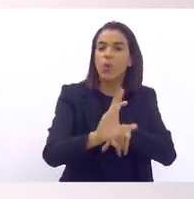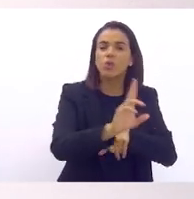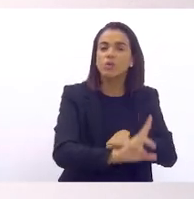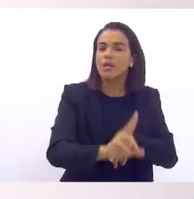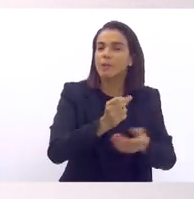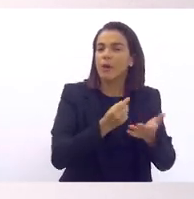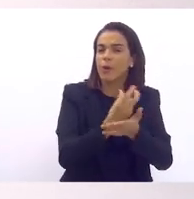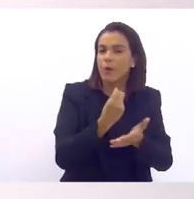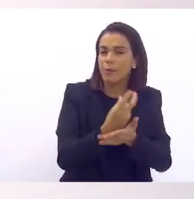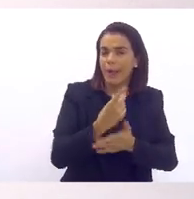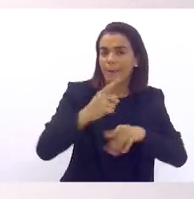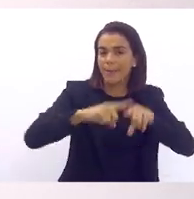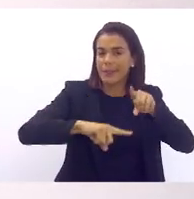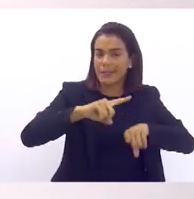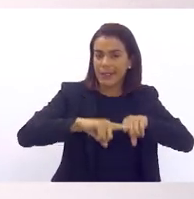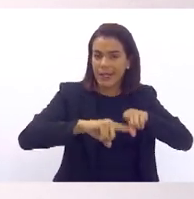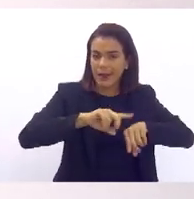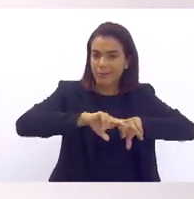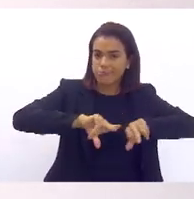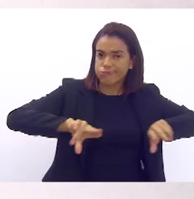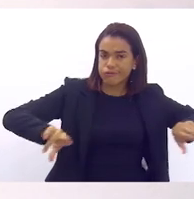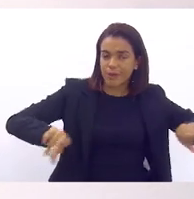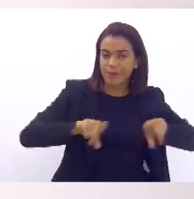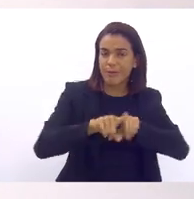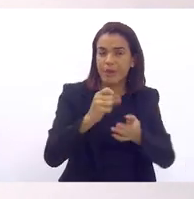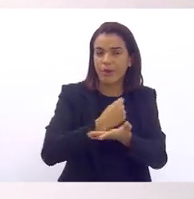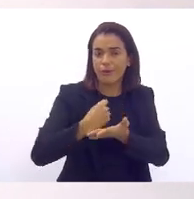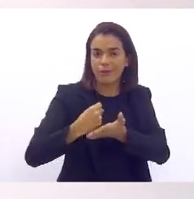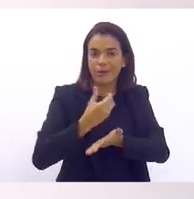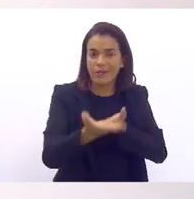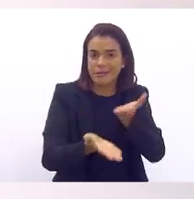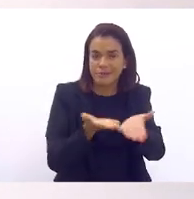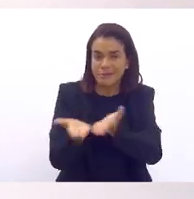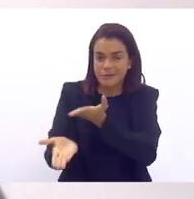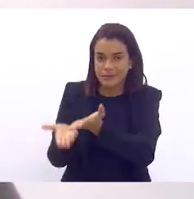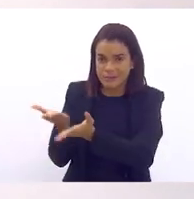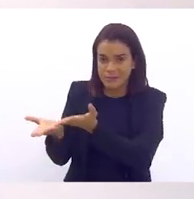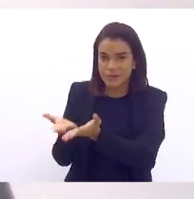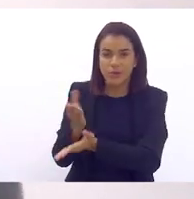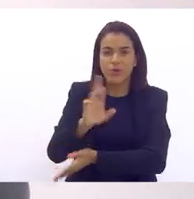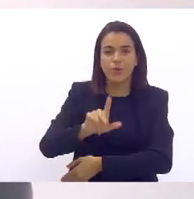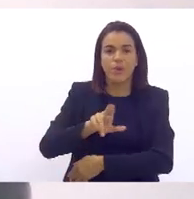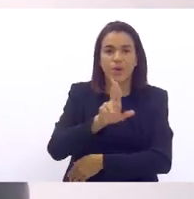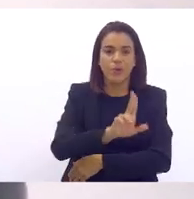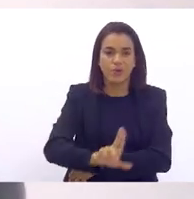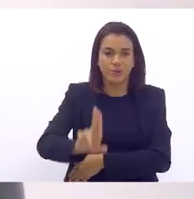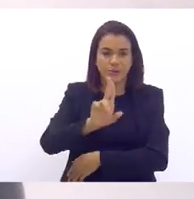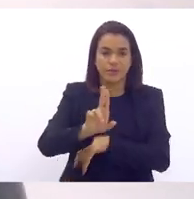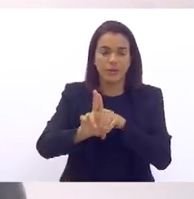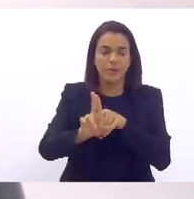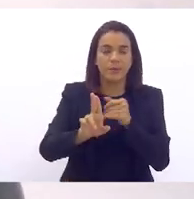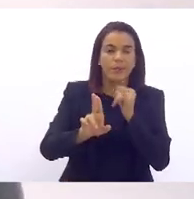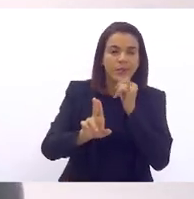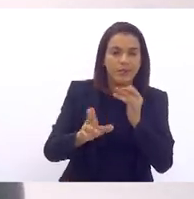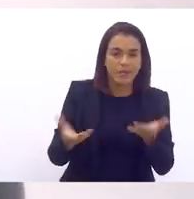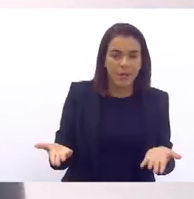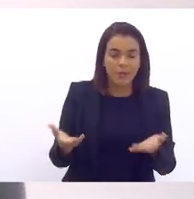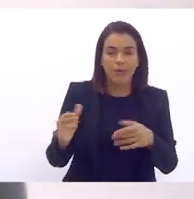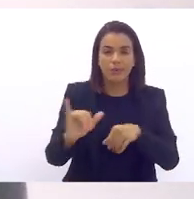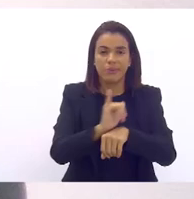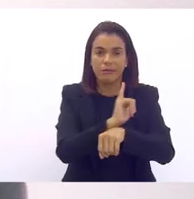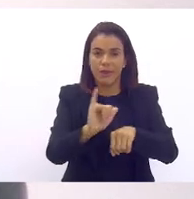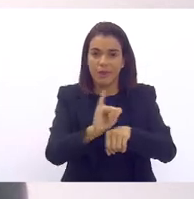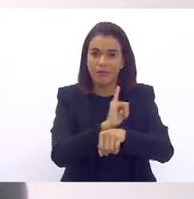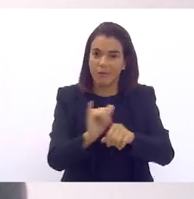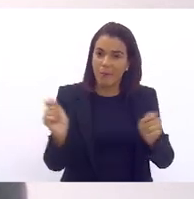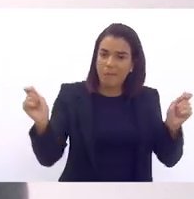para comprar insumos e para contratar serviço não estão sendo utilizados como uma ferramenta